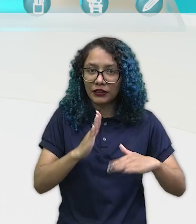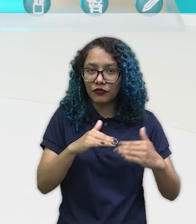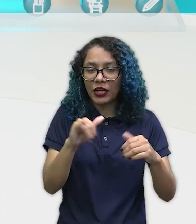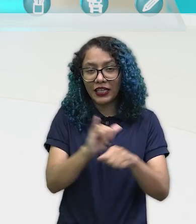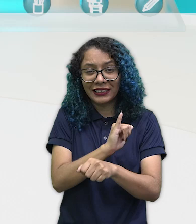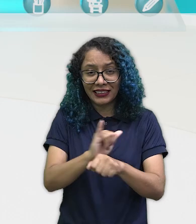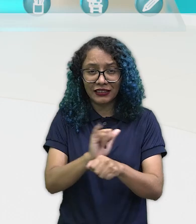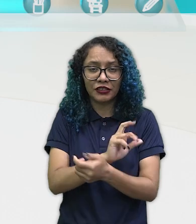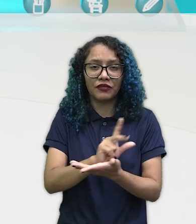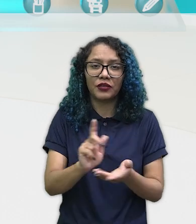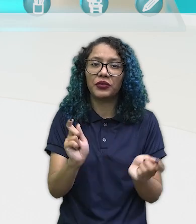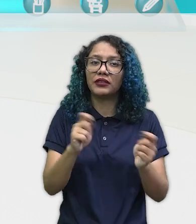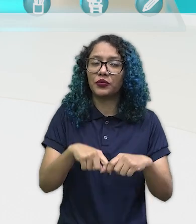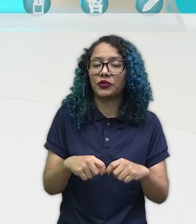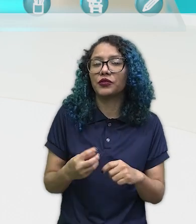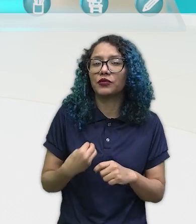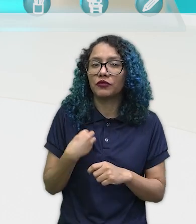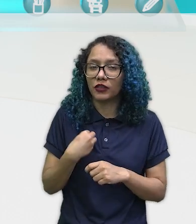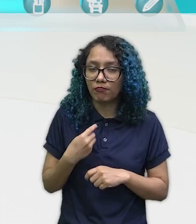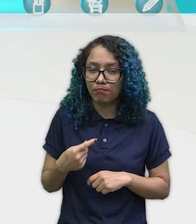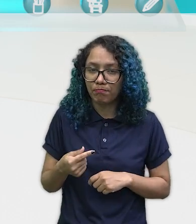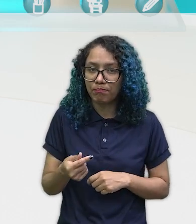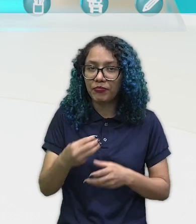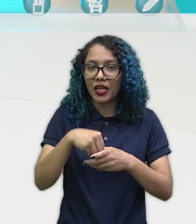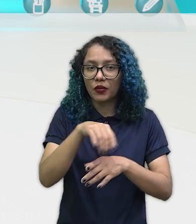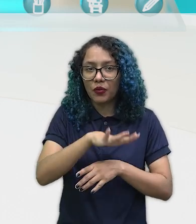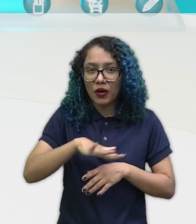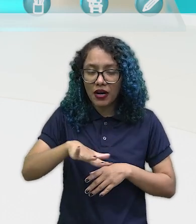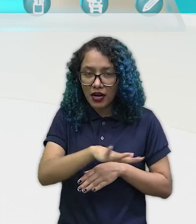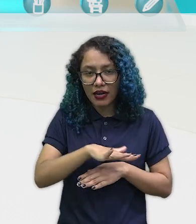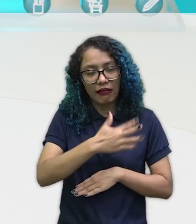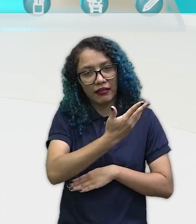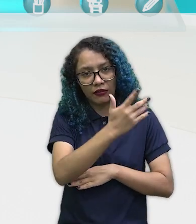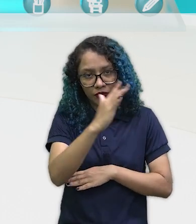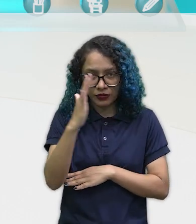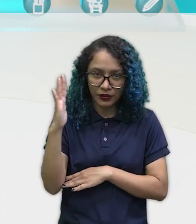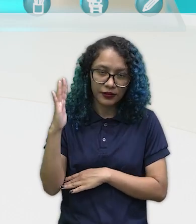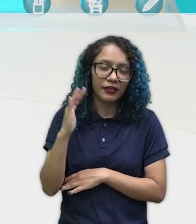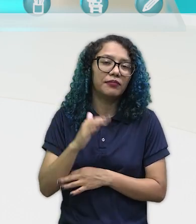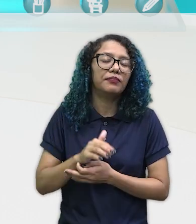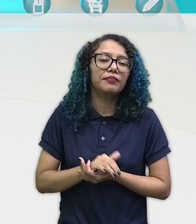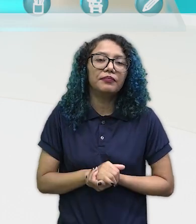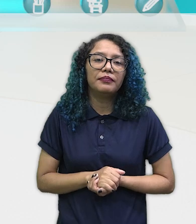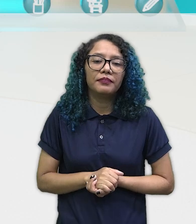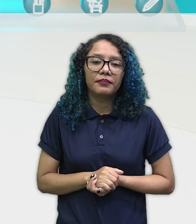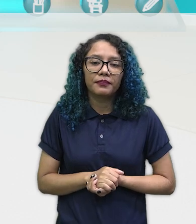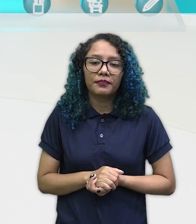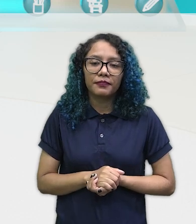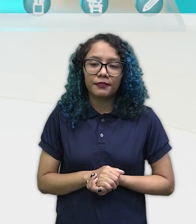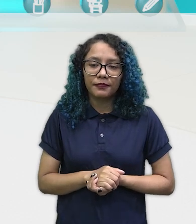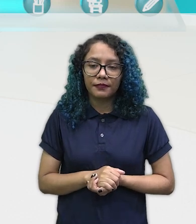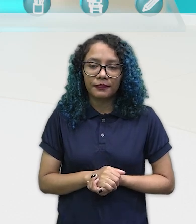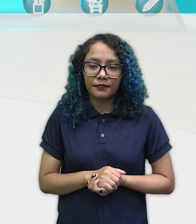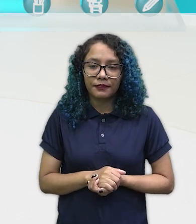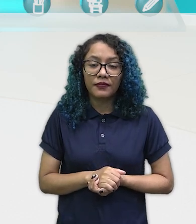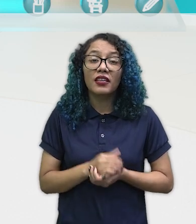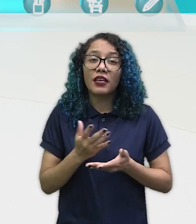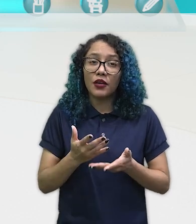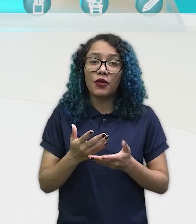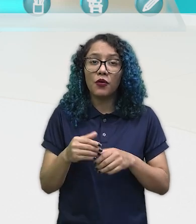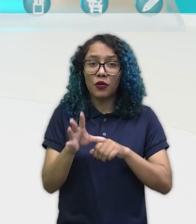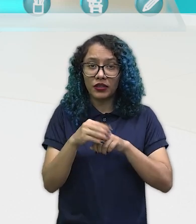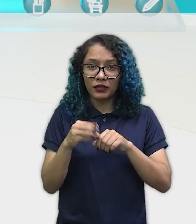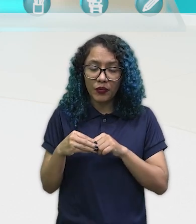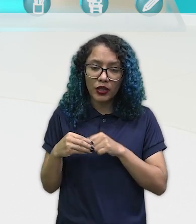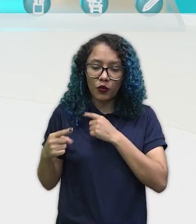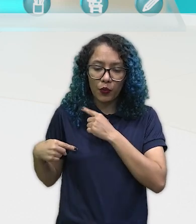várias estratégias para sobreviver na natureza. E esse conhecimento foi sendo perpetuado